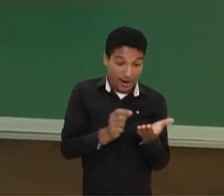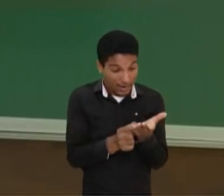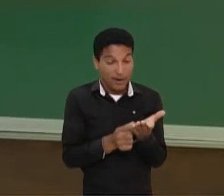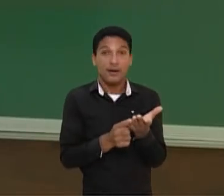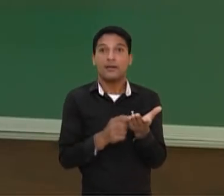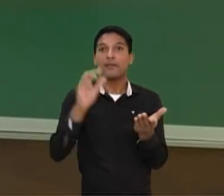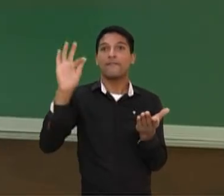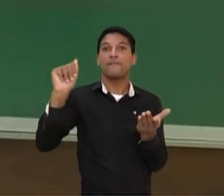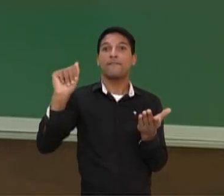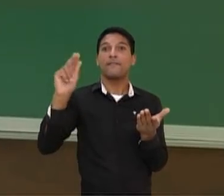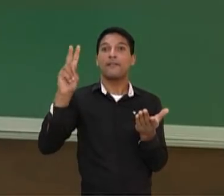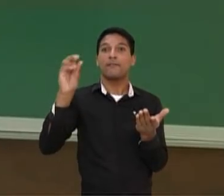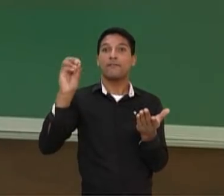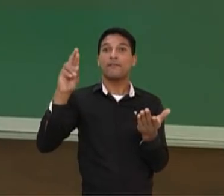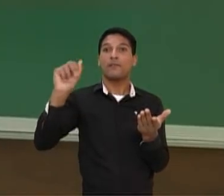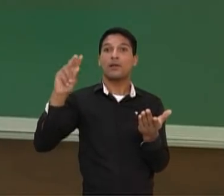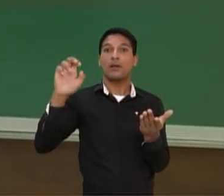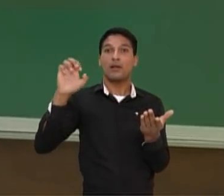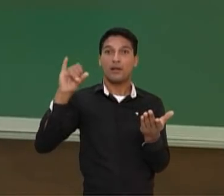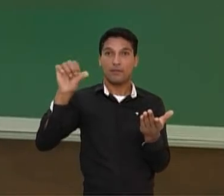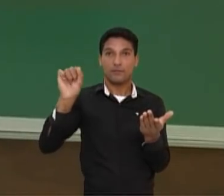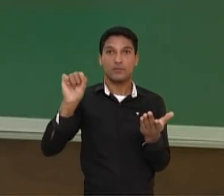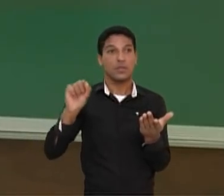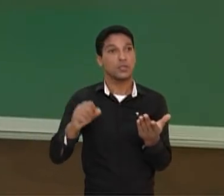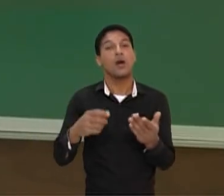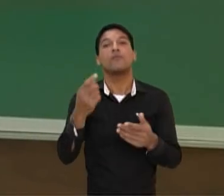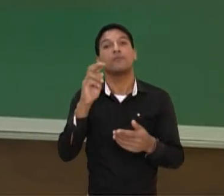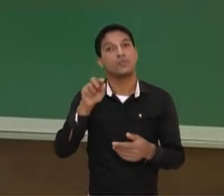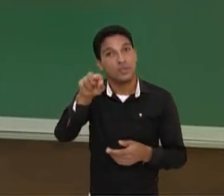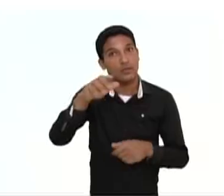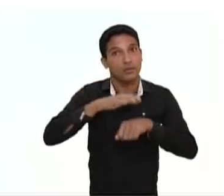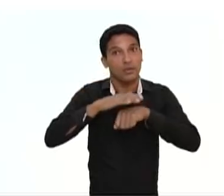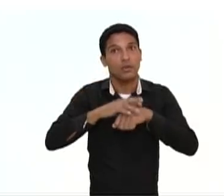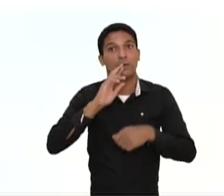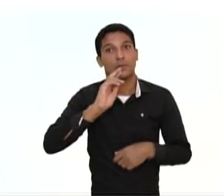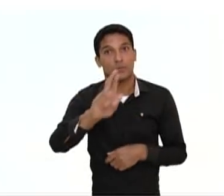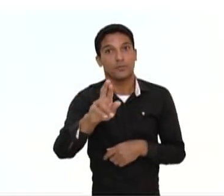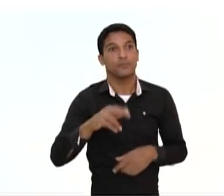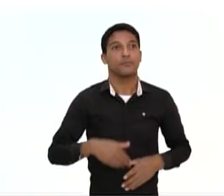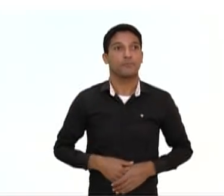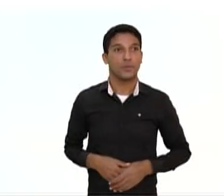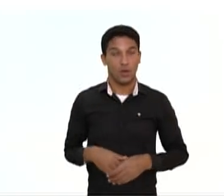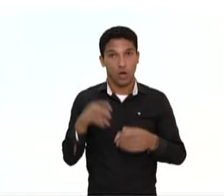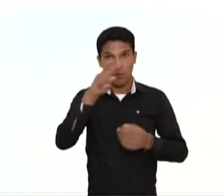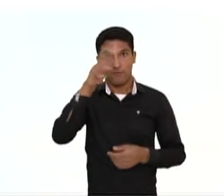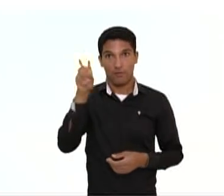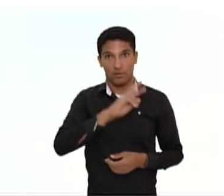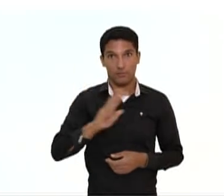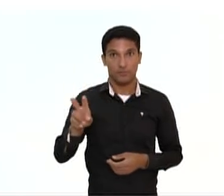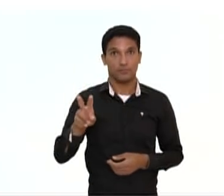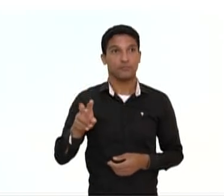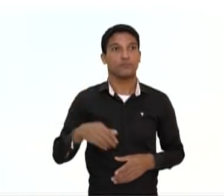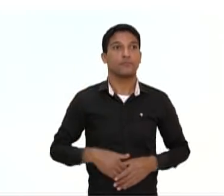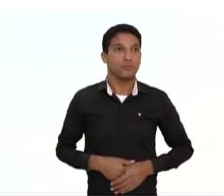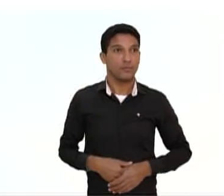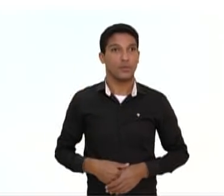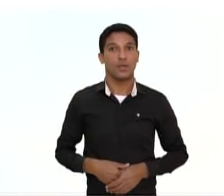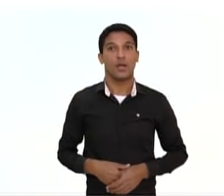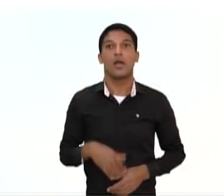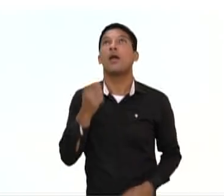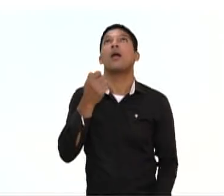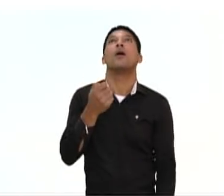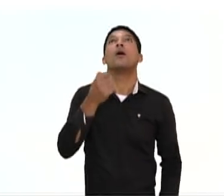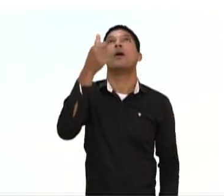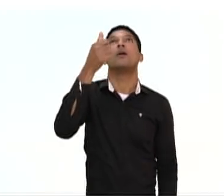aí para vocês responderem essas perguntas, tá? Então, vou ler aqui com vocês. Sobre o experimento jogar uma moeda e observar a